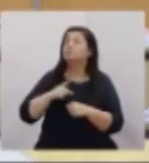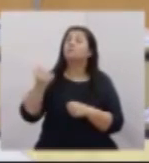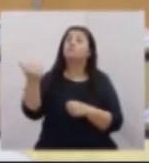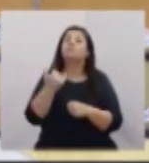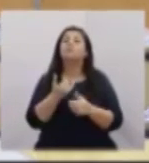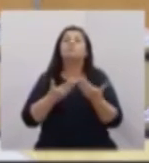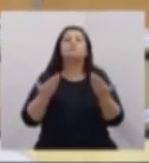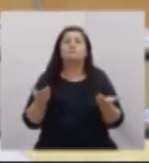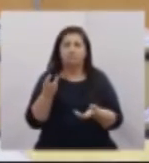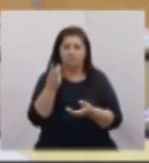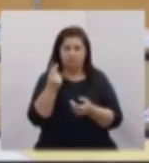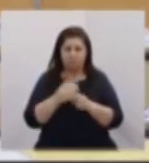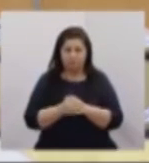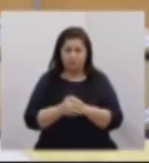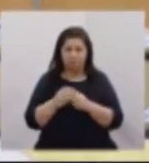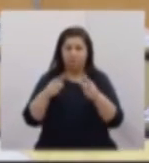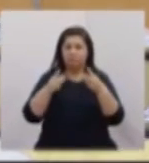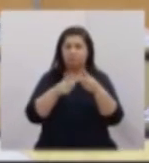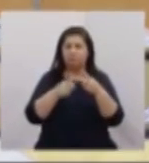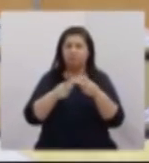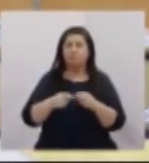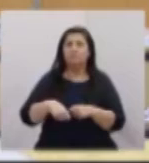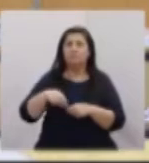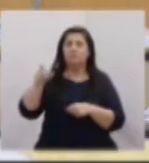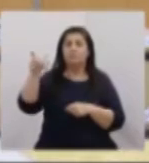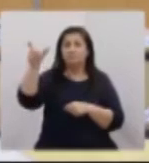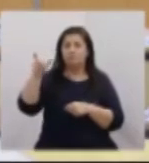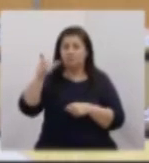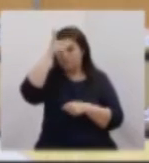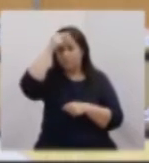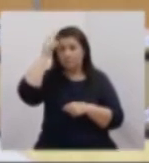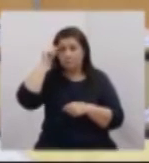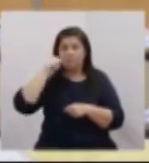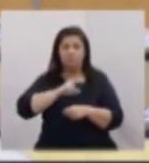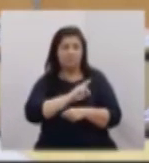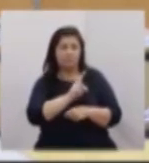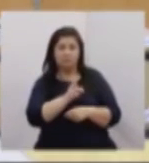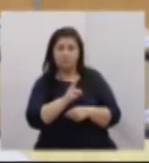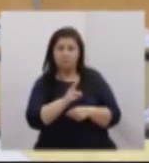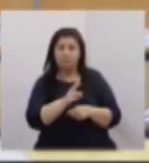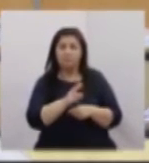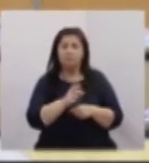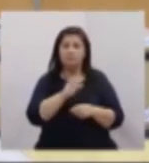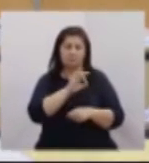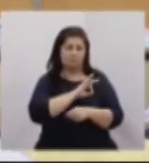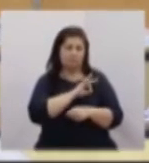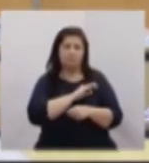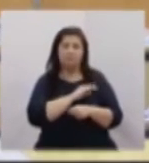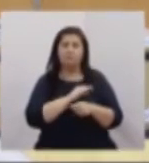A Prefeitura Municipal vai continuar nomeando guardas civis e aprovados no concurso público